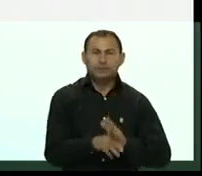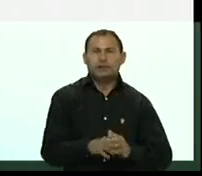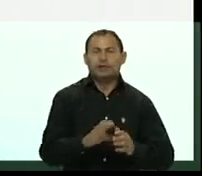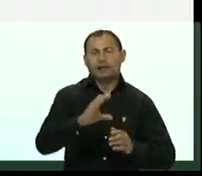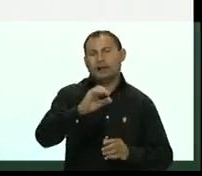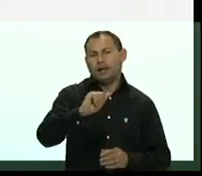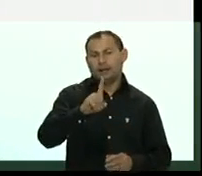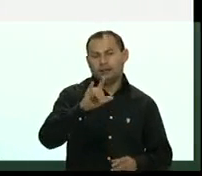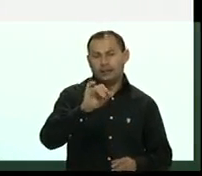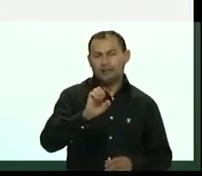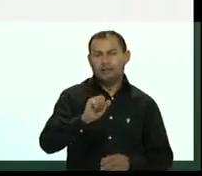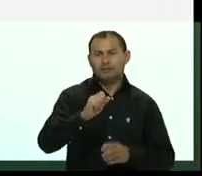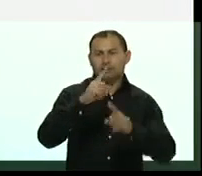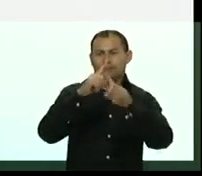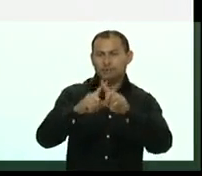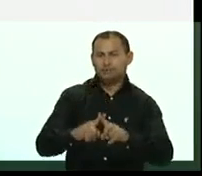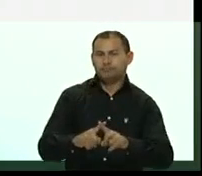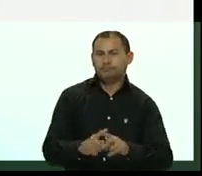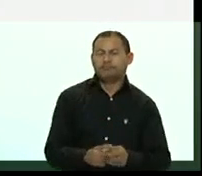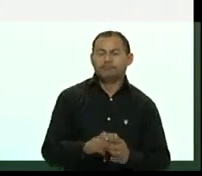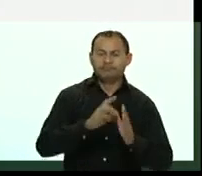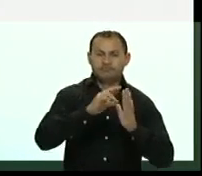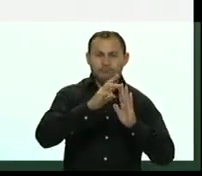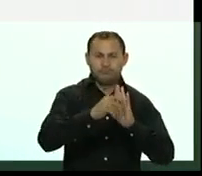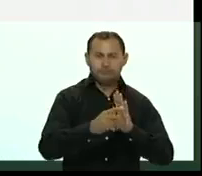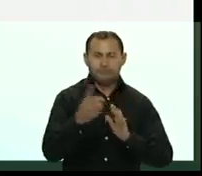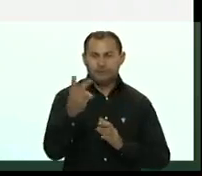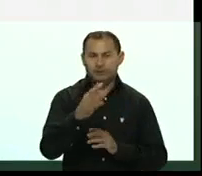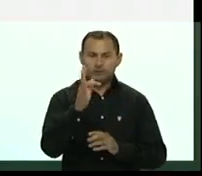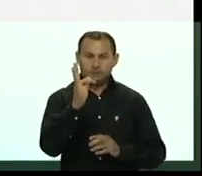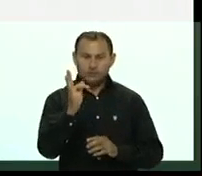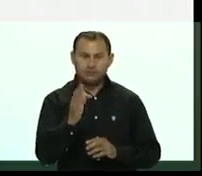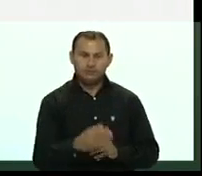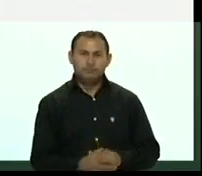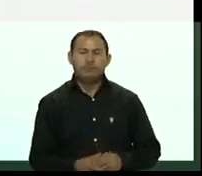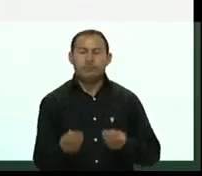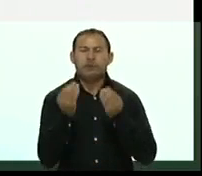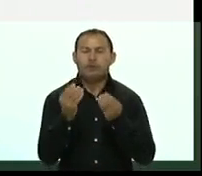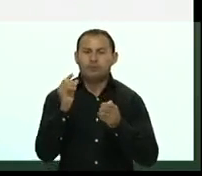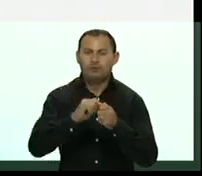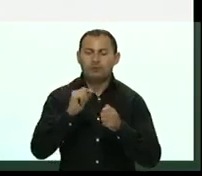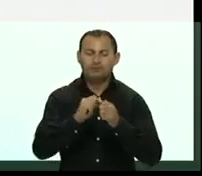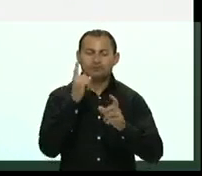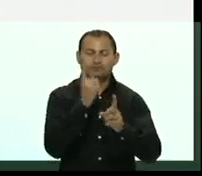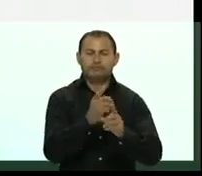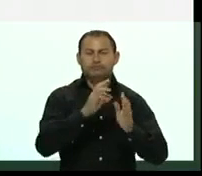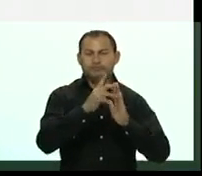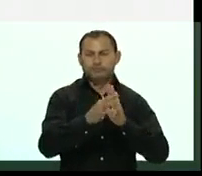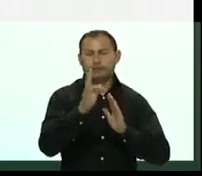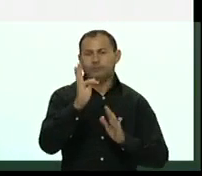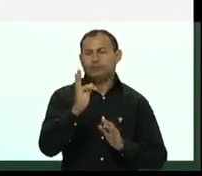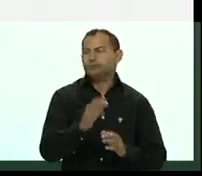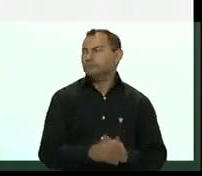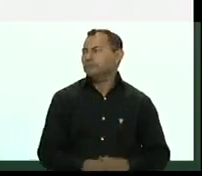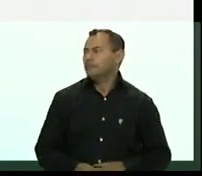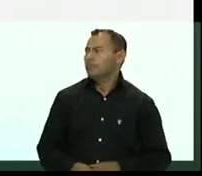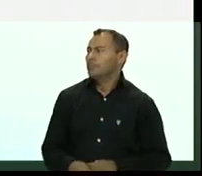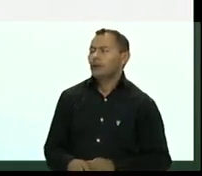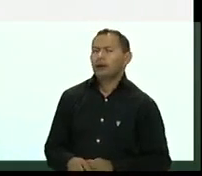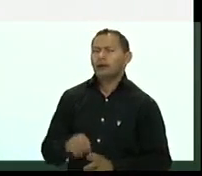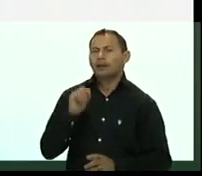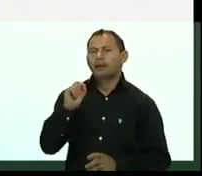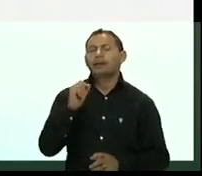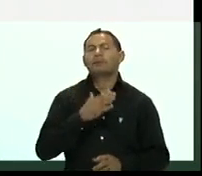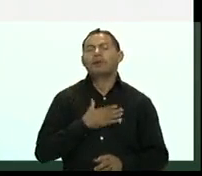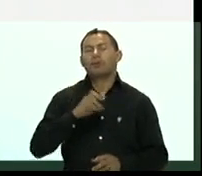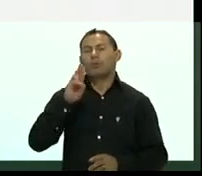cadeia? Multiplicação das derivadas das duas funções. Como que eu faço para encontrar a derivada das duas funções? Quem que é o